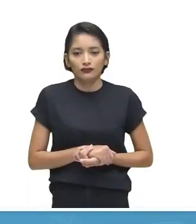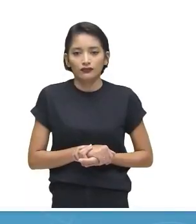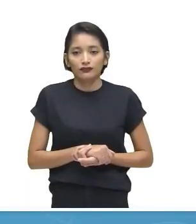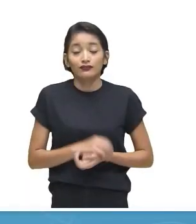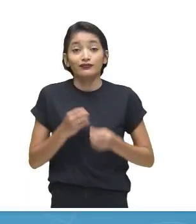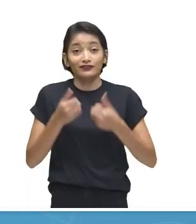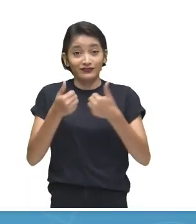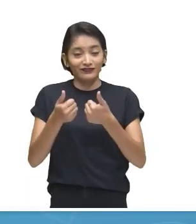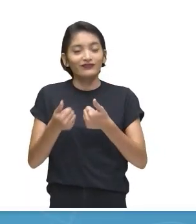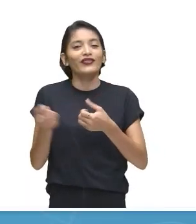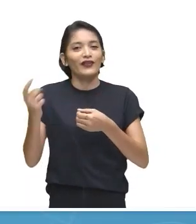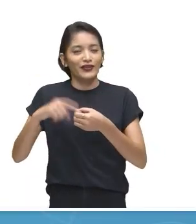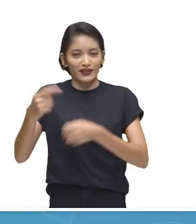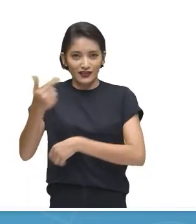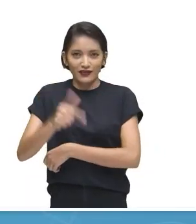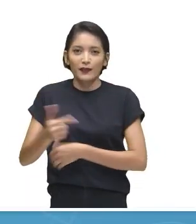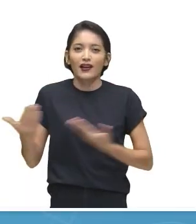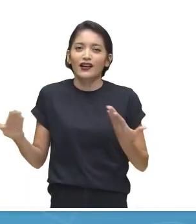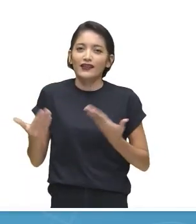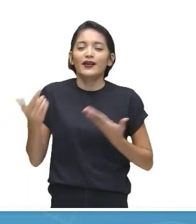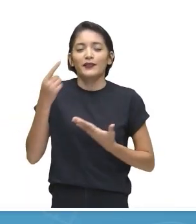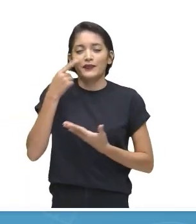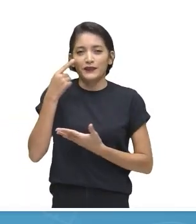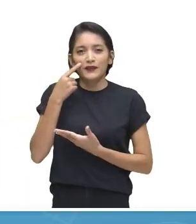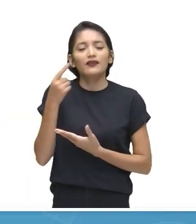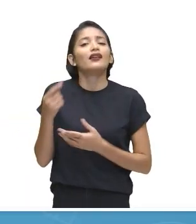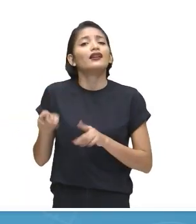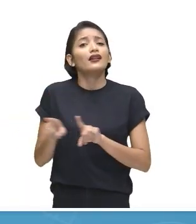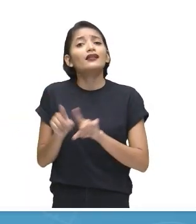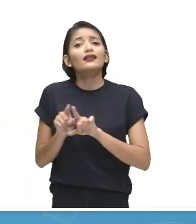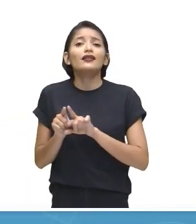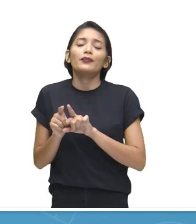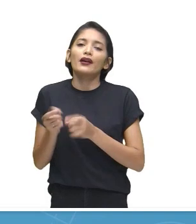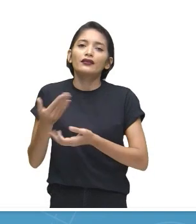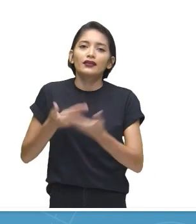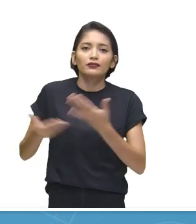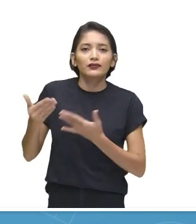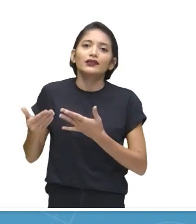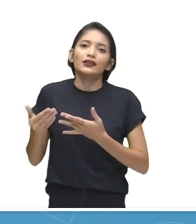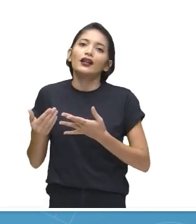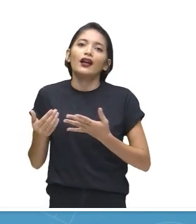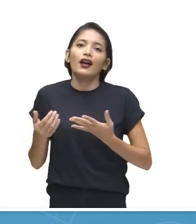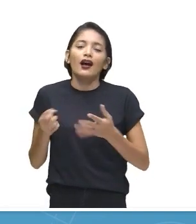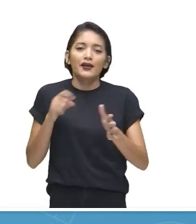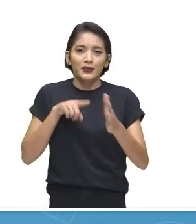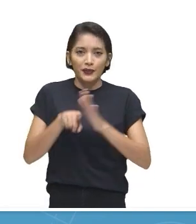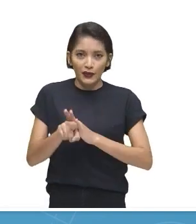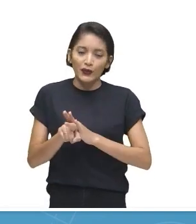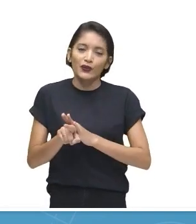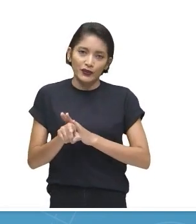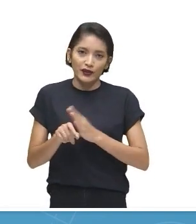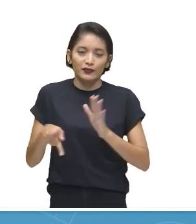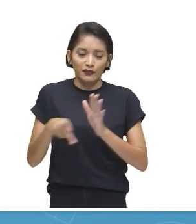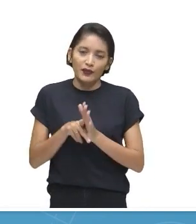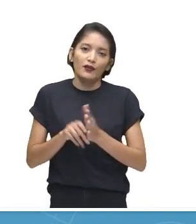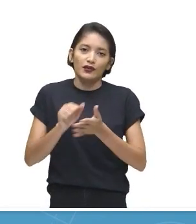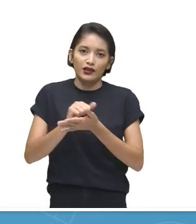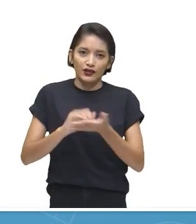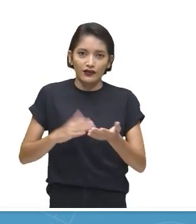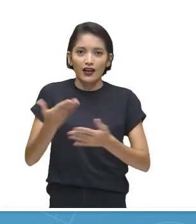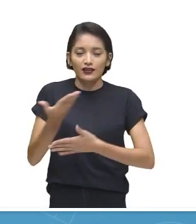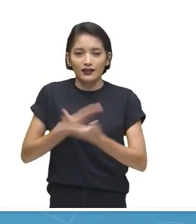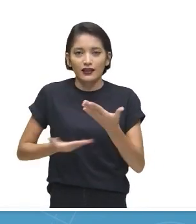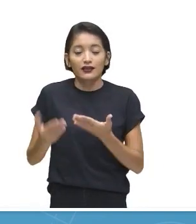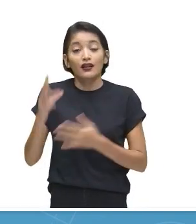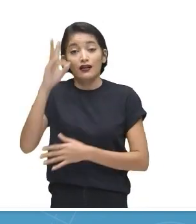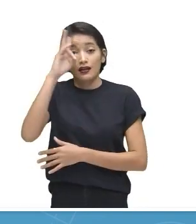Muito bem, estamos de volta aí para corrigir, né, e comentar um pouco mais das nossas questões da DLI. Vamos ver aí a nossa primeira questão, vamos relembrar qual